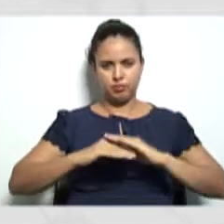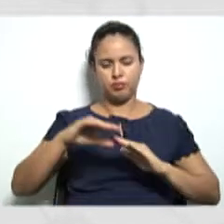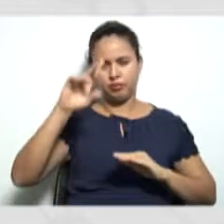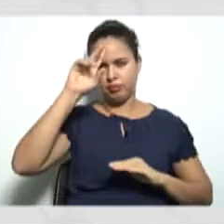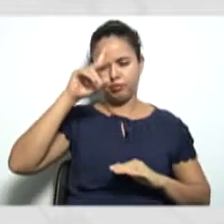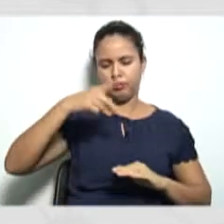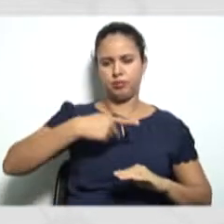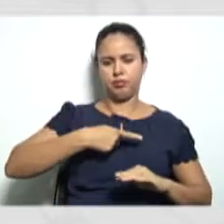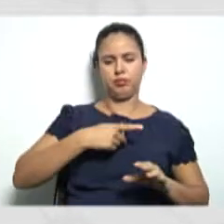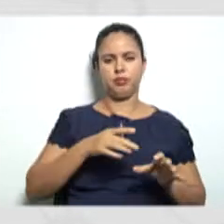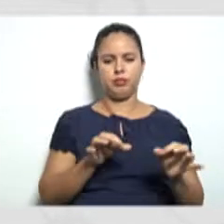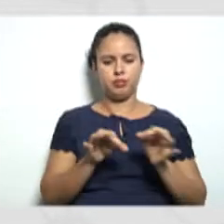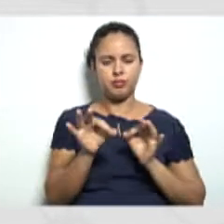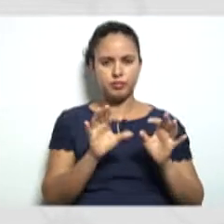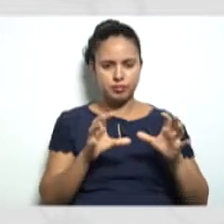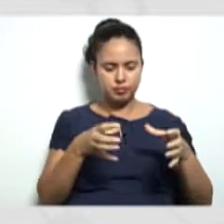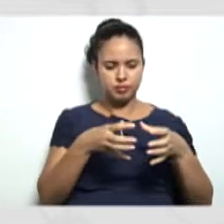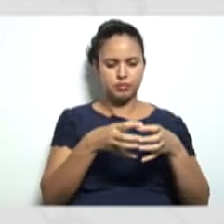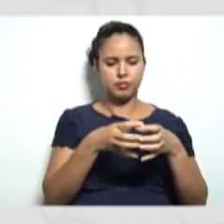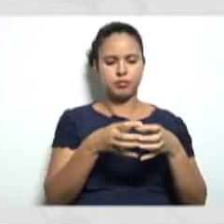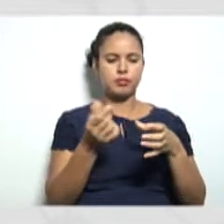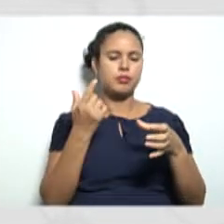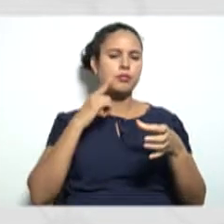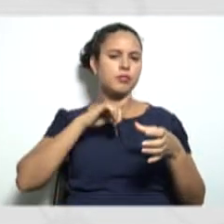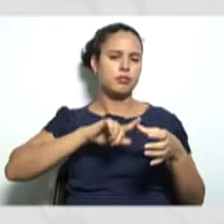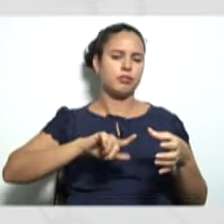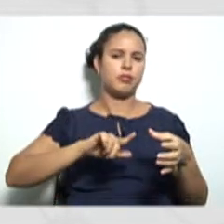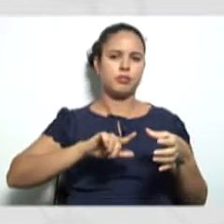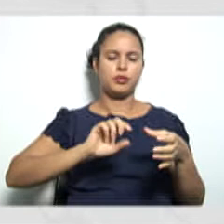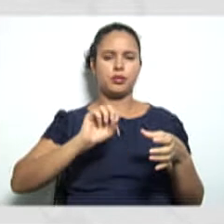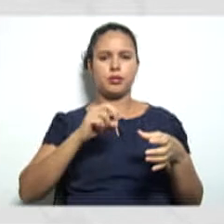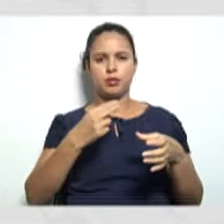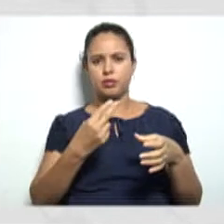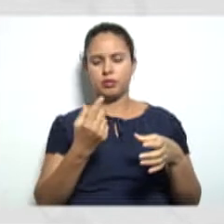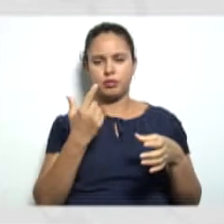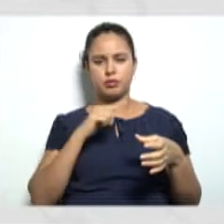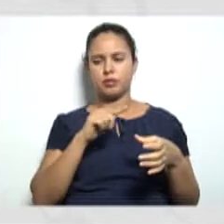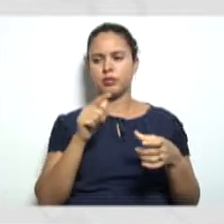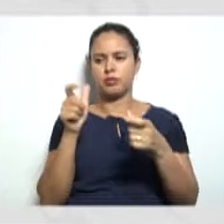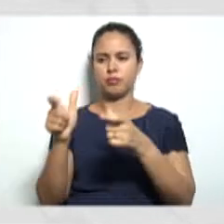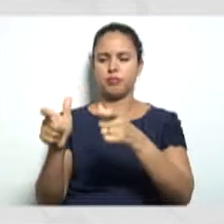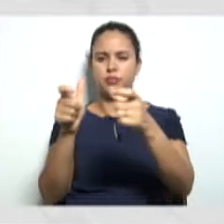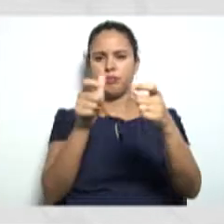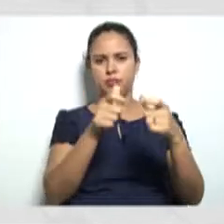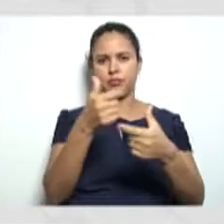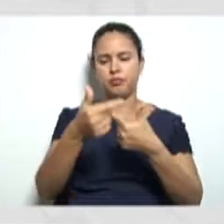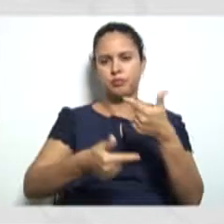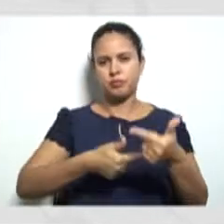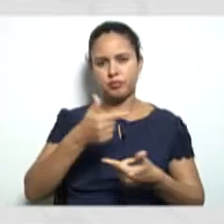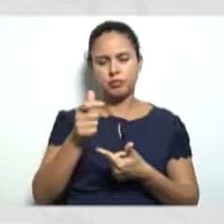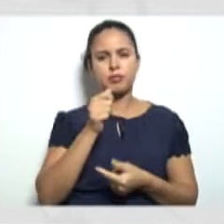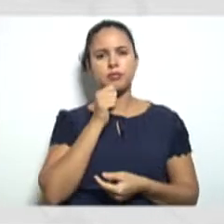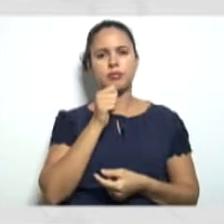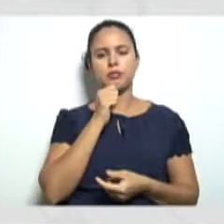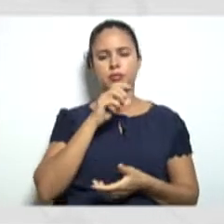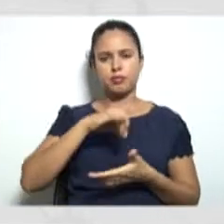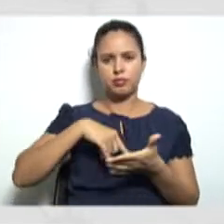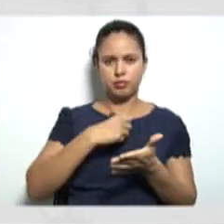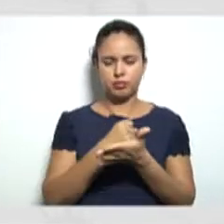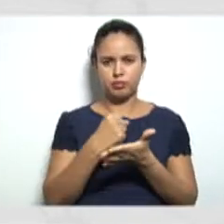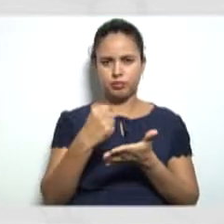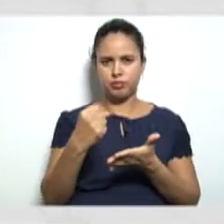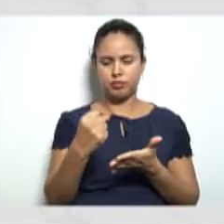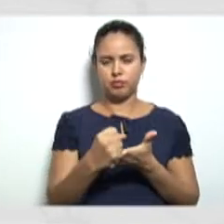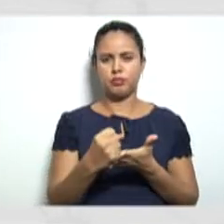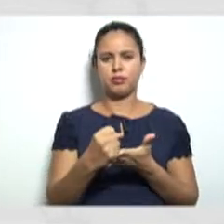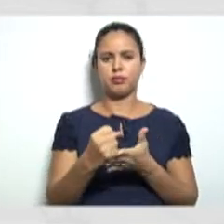cooperativas prestadoras de serviços para gerar, manter ou recuperar postos de trabalho. Não há vínculo empregatício com a empresa